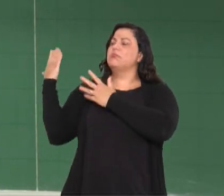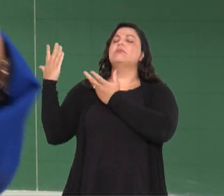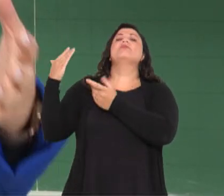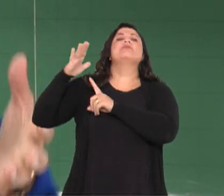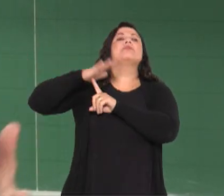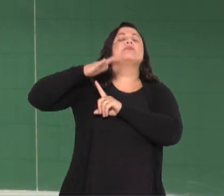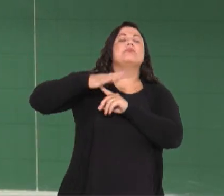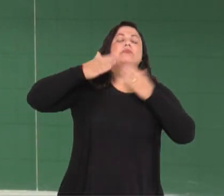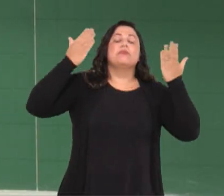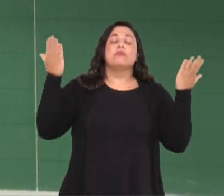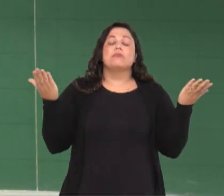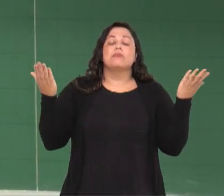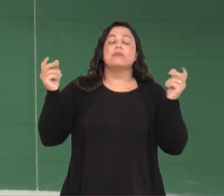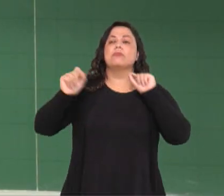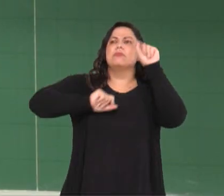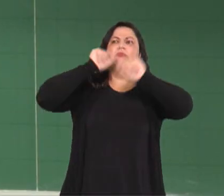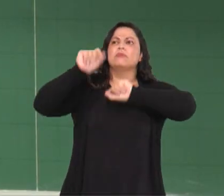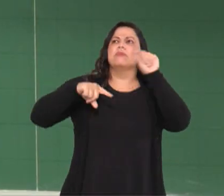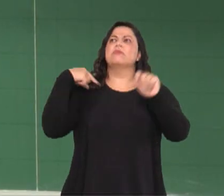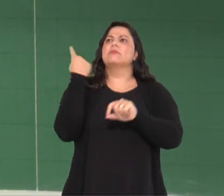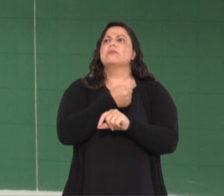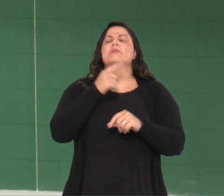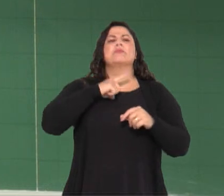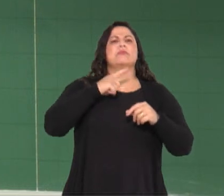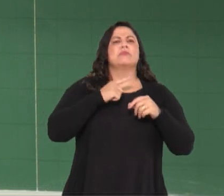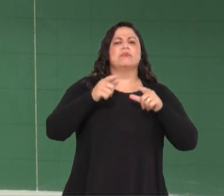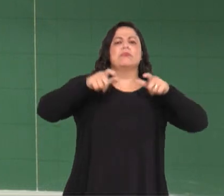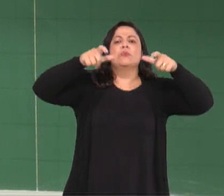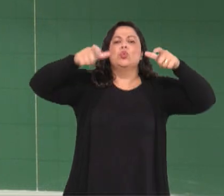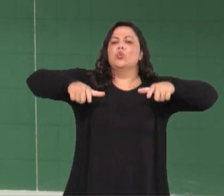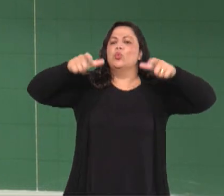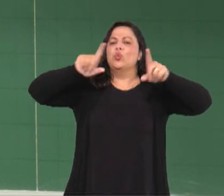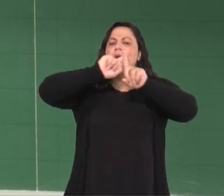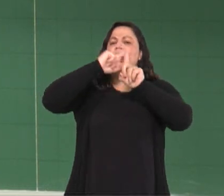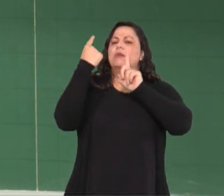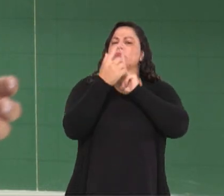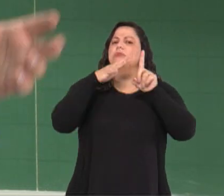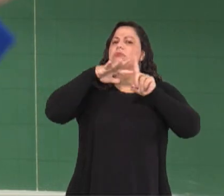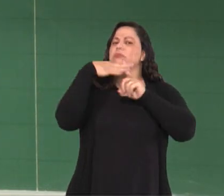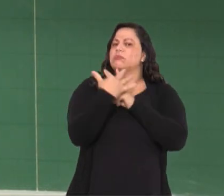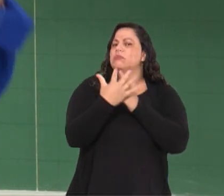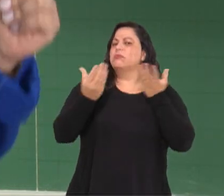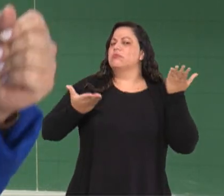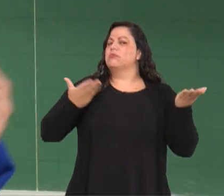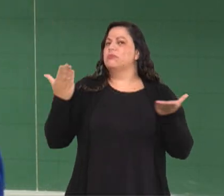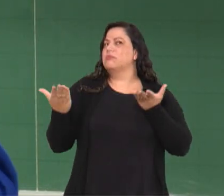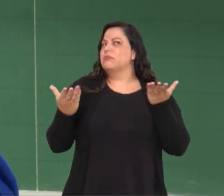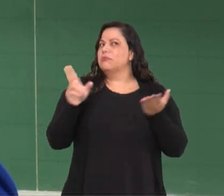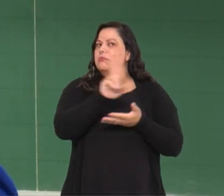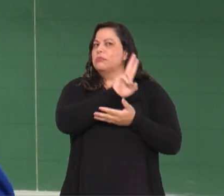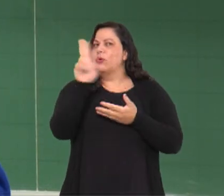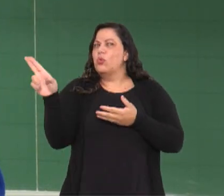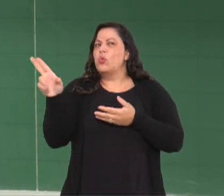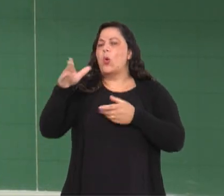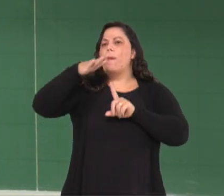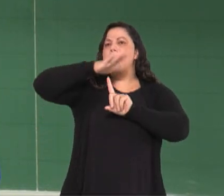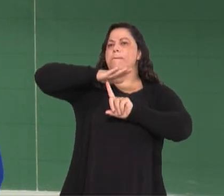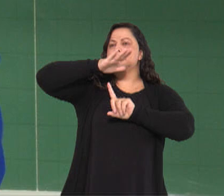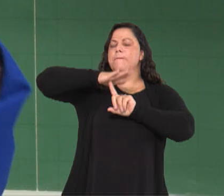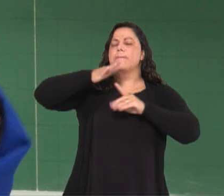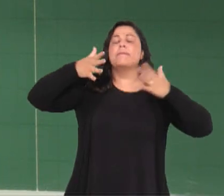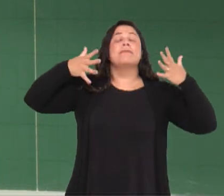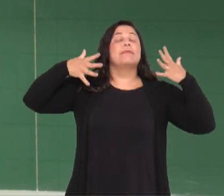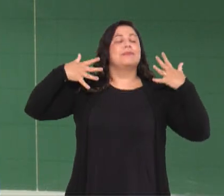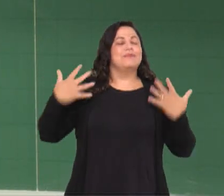que nós tínhamos aqui nesse espaço geográfico que hoje nós chamamos de Paraná? Então, veja, o Paraná antes, né, se